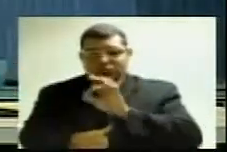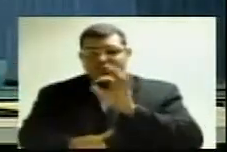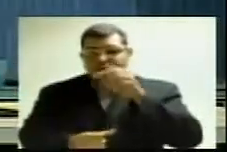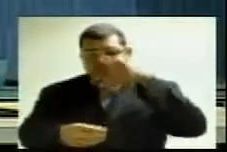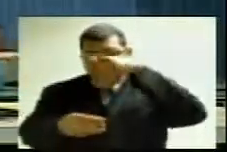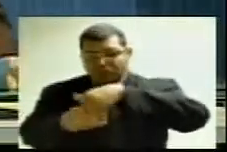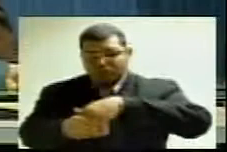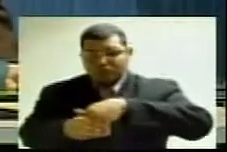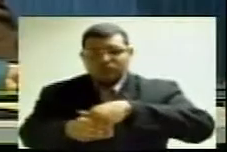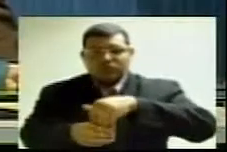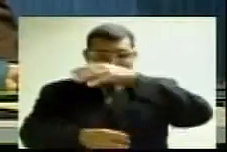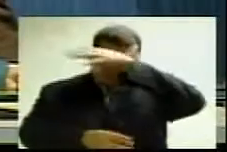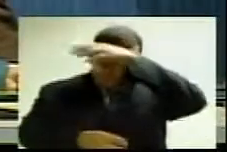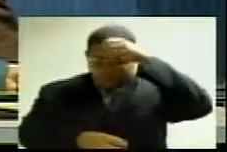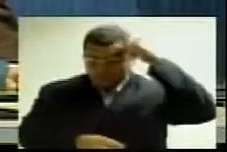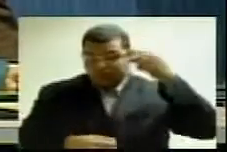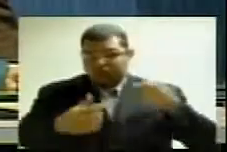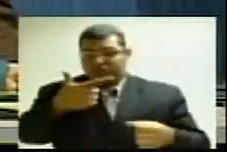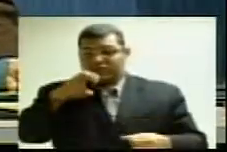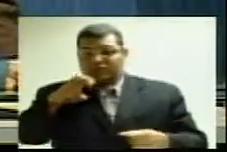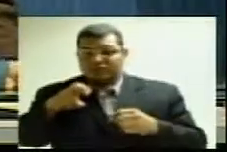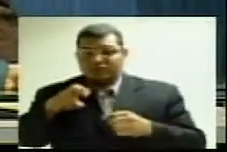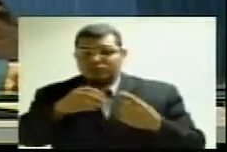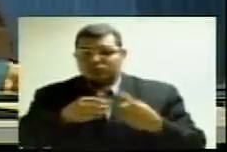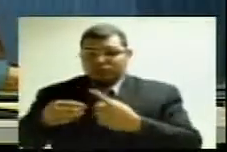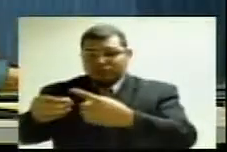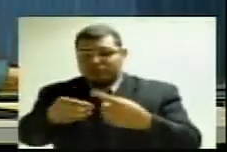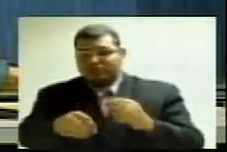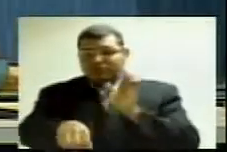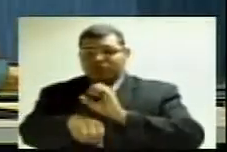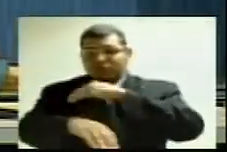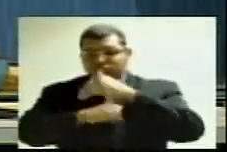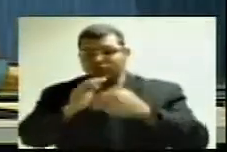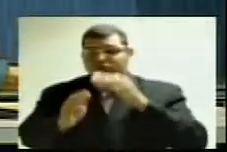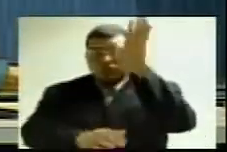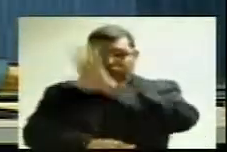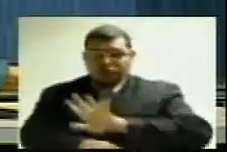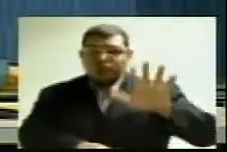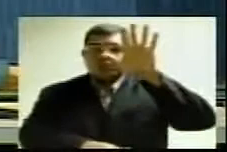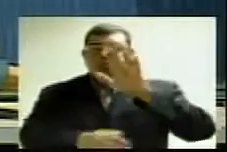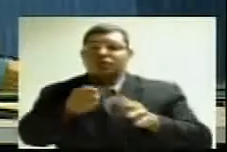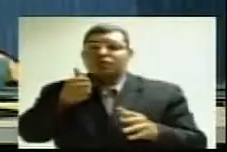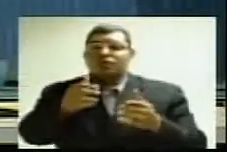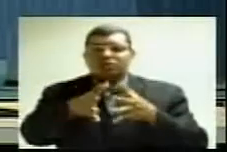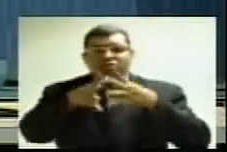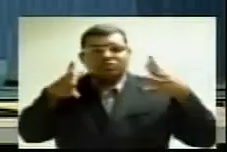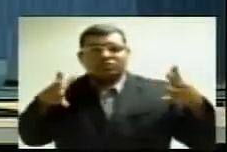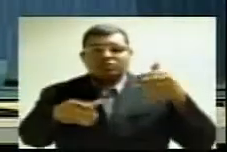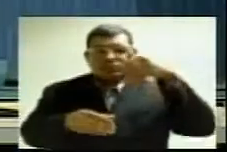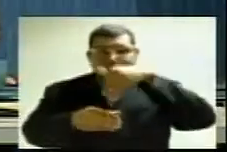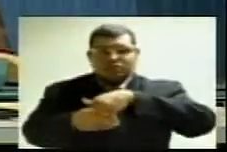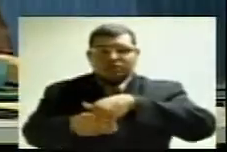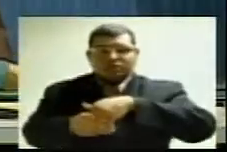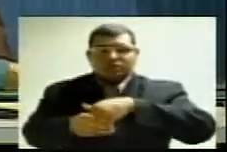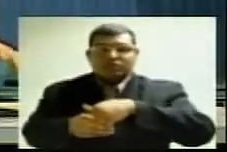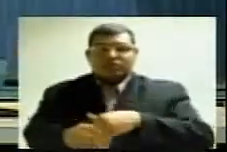36% dos votos na capital e 25% nos votos no estado inteiro, quase o triplo da votação